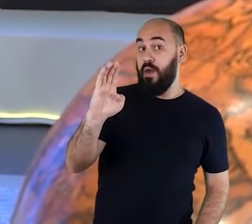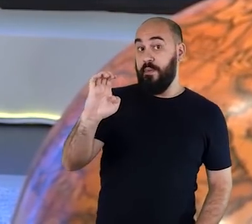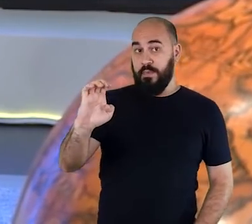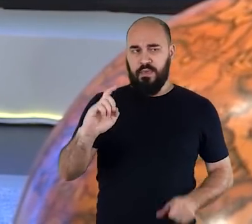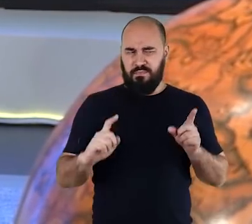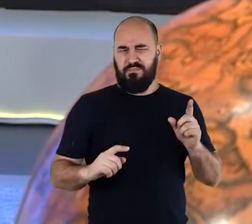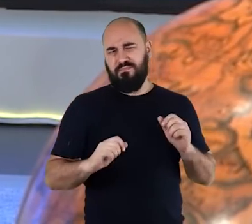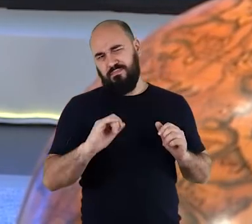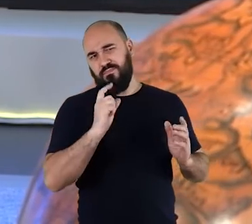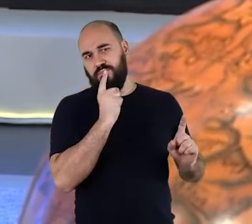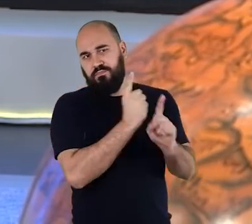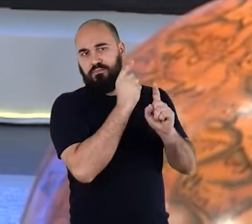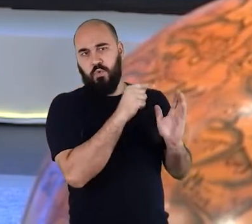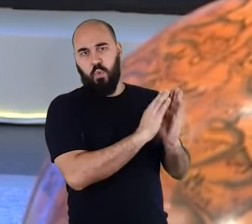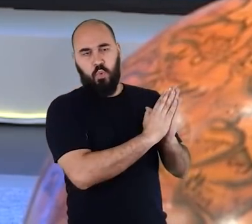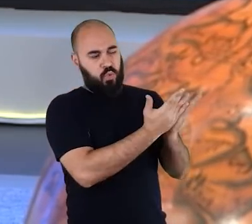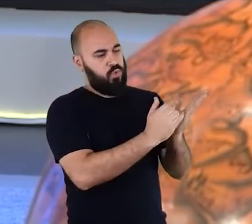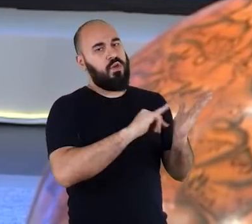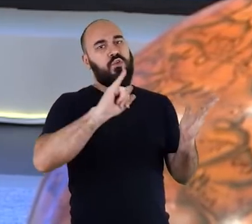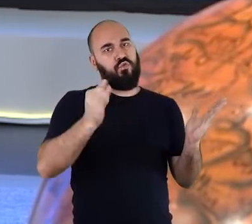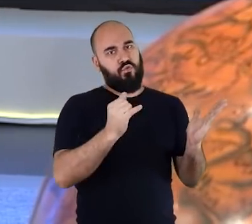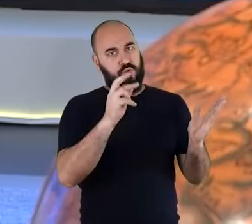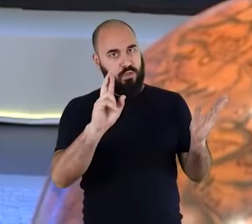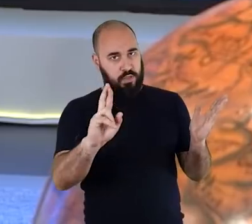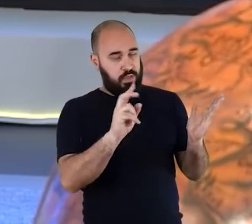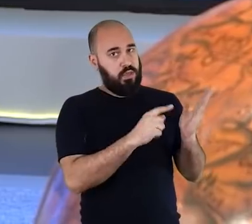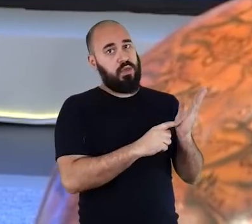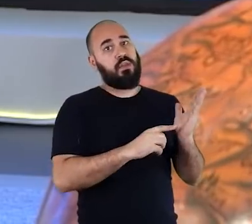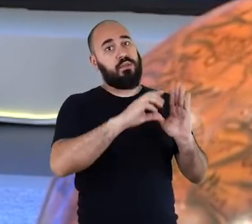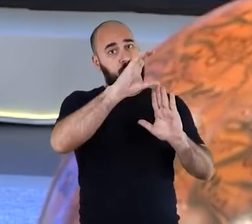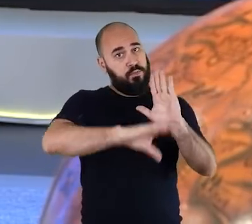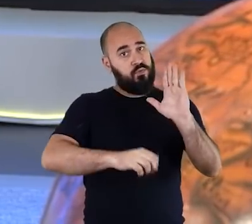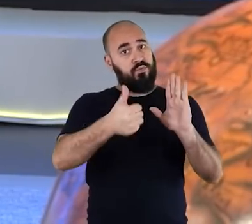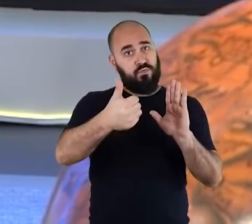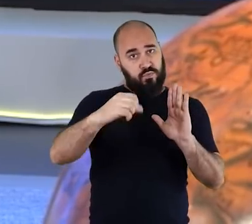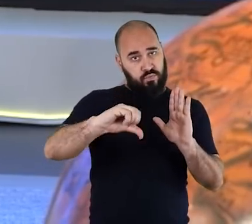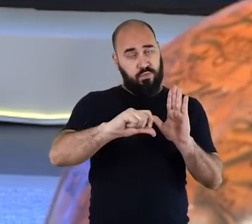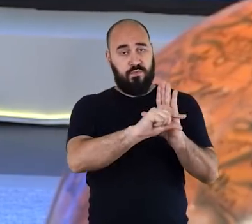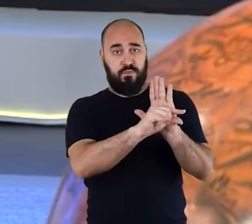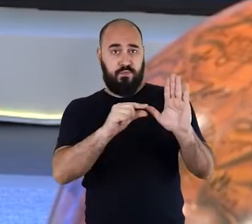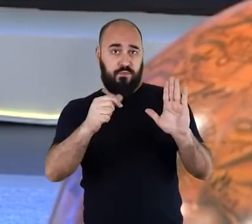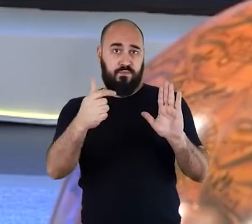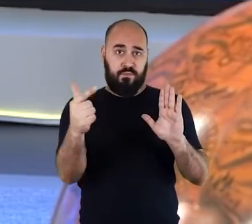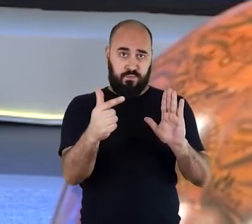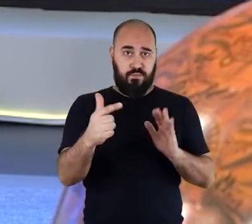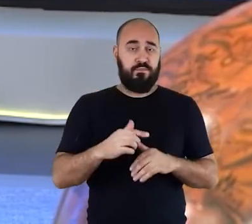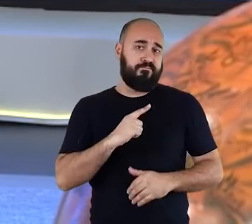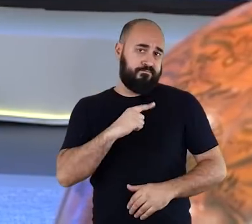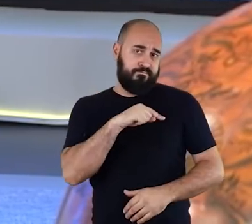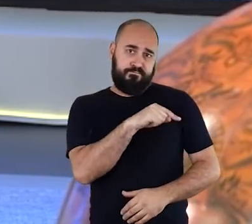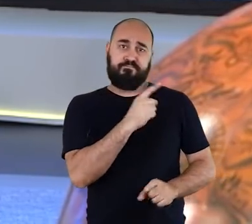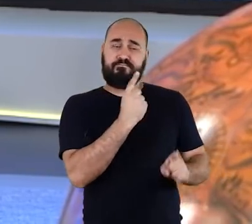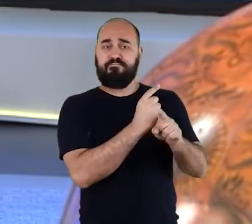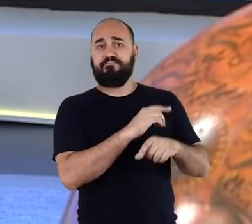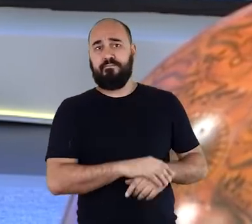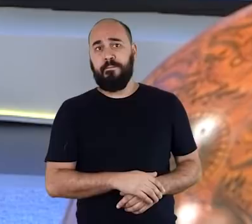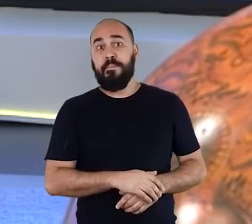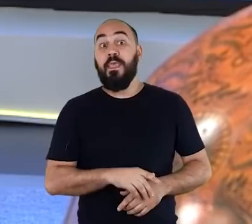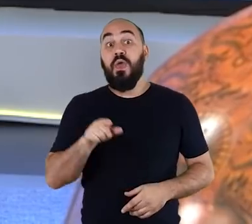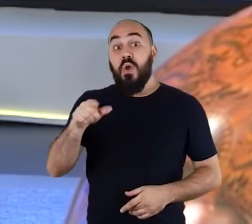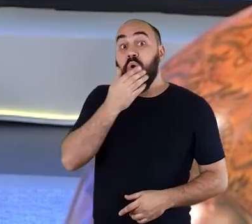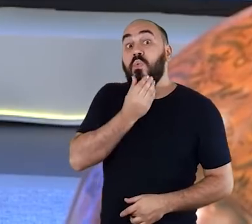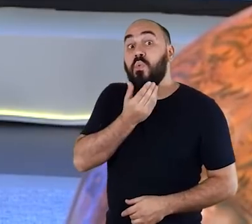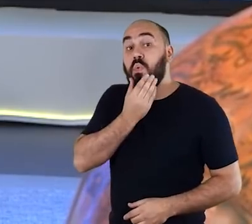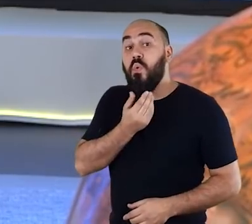18 e 22. Então, acompanhado por Zatam, que era filho de um sheik da tribo beduína, um dos Bani